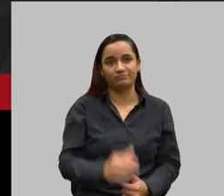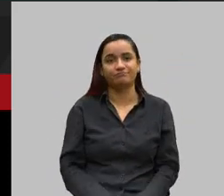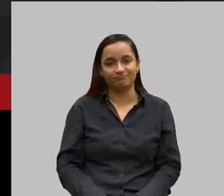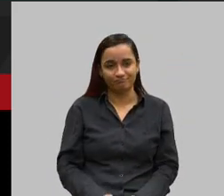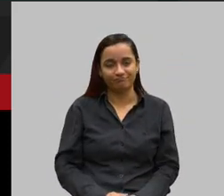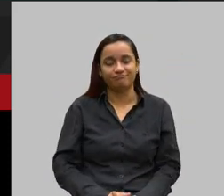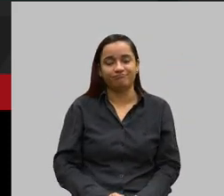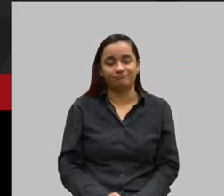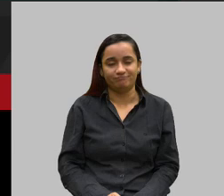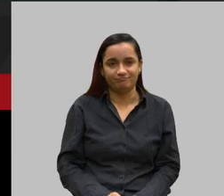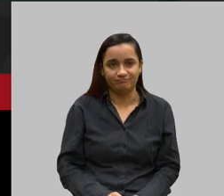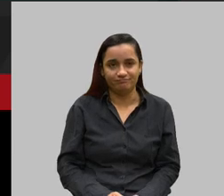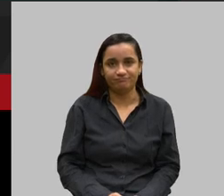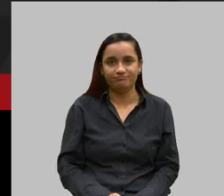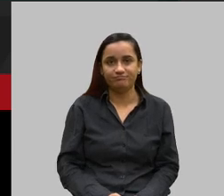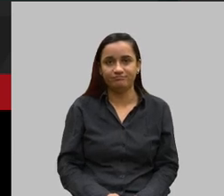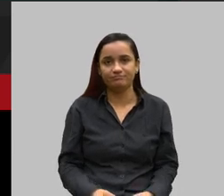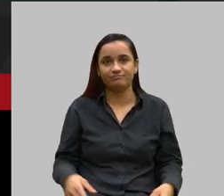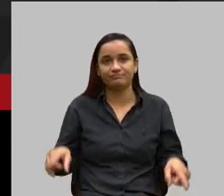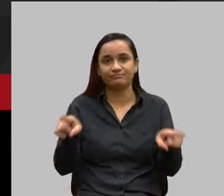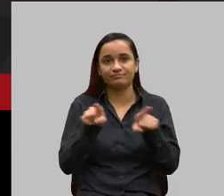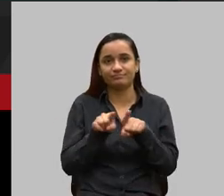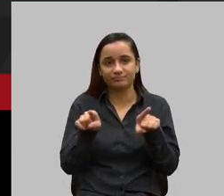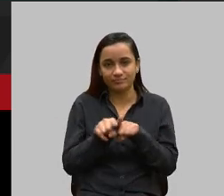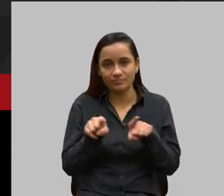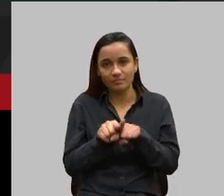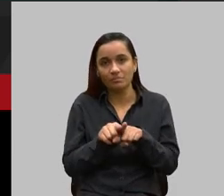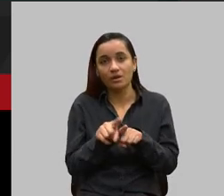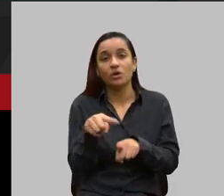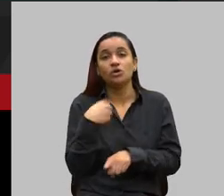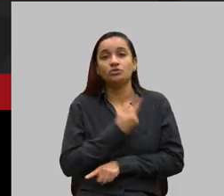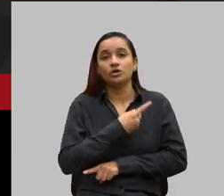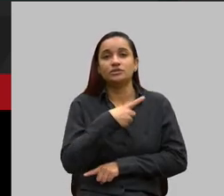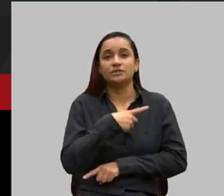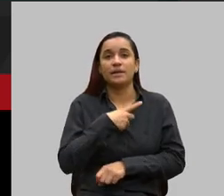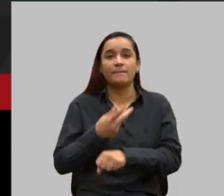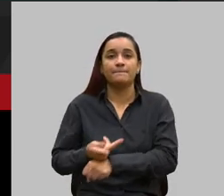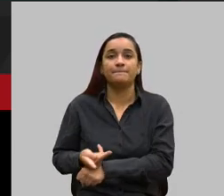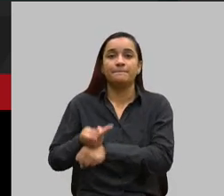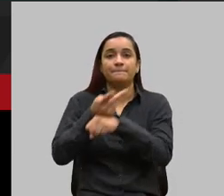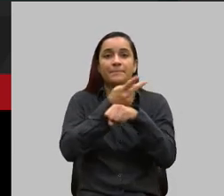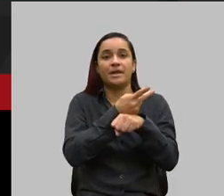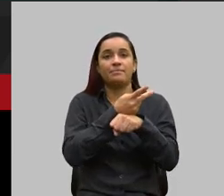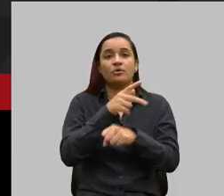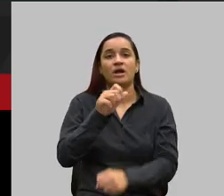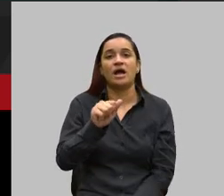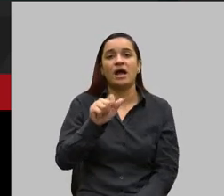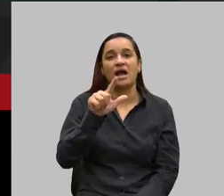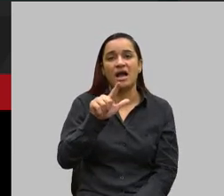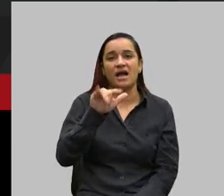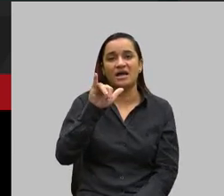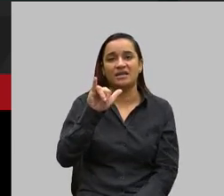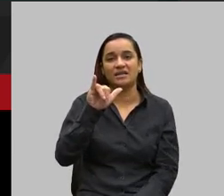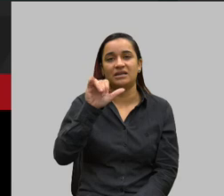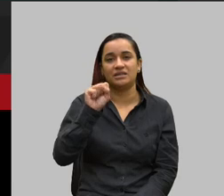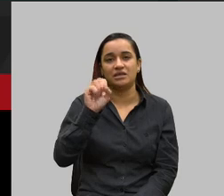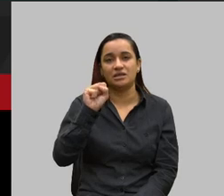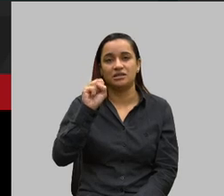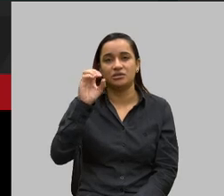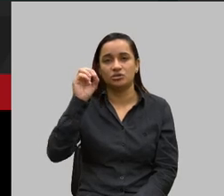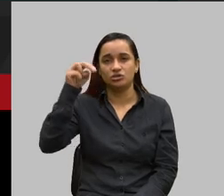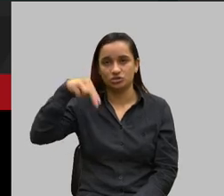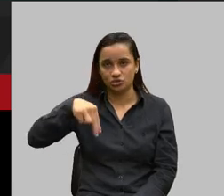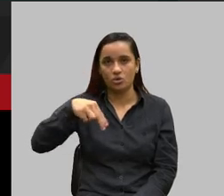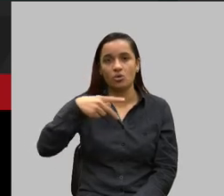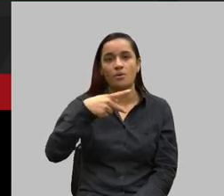eh também eh nós temos o prêmio Alisson Paulo inell que é uma iniciativa muito bonita